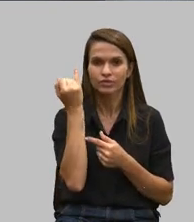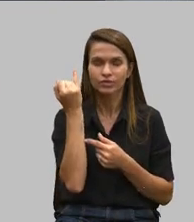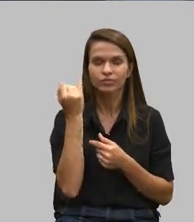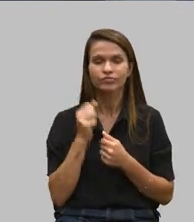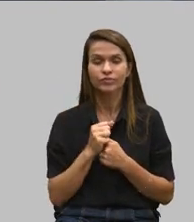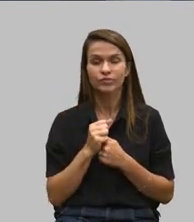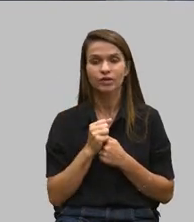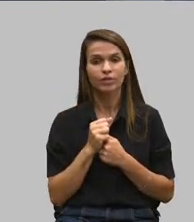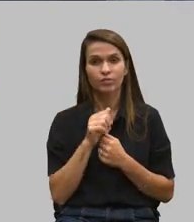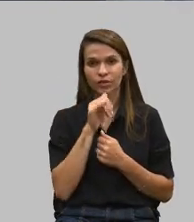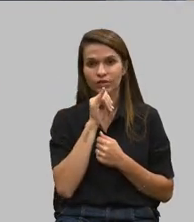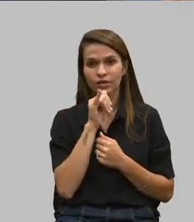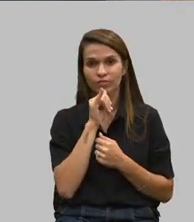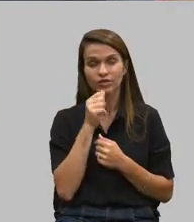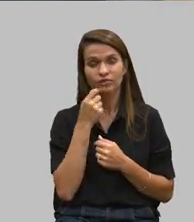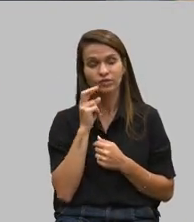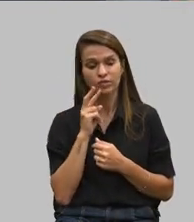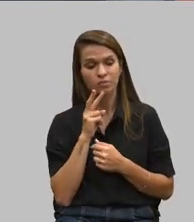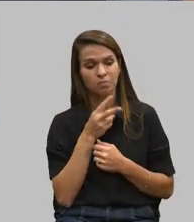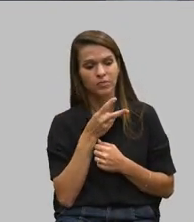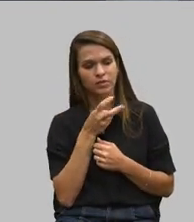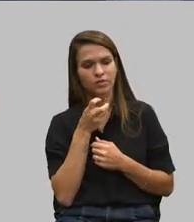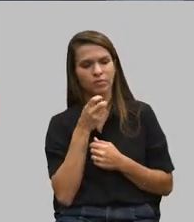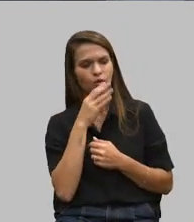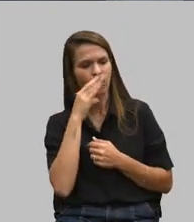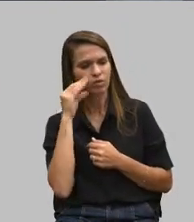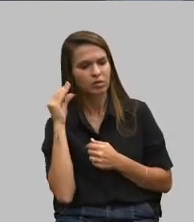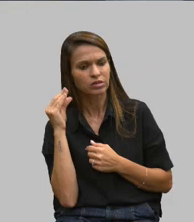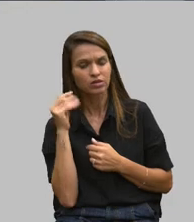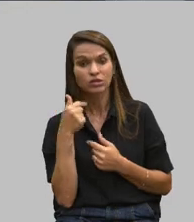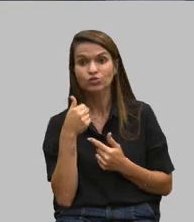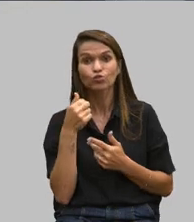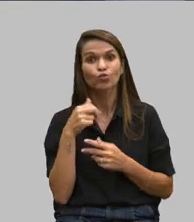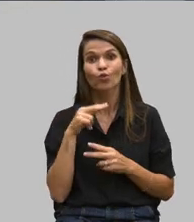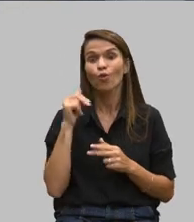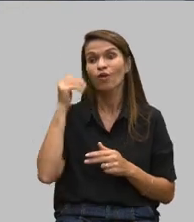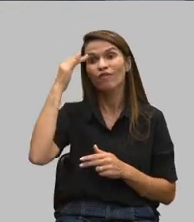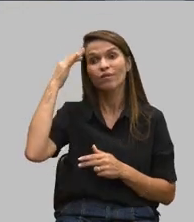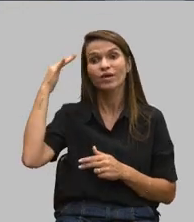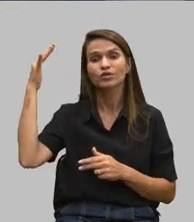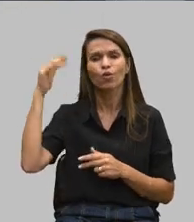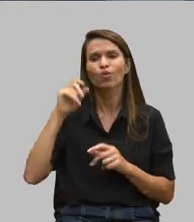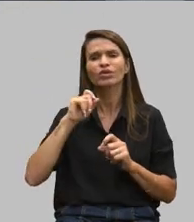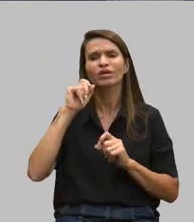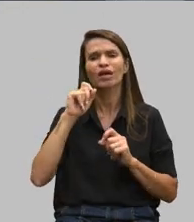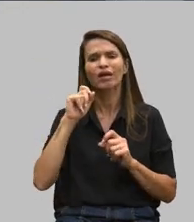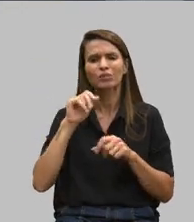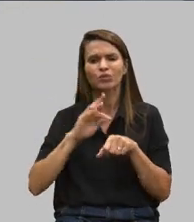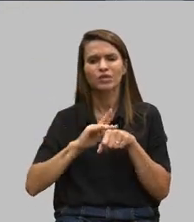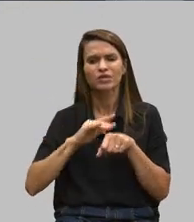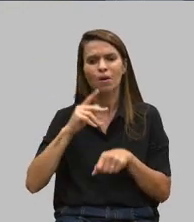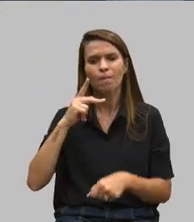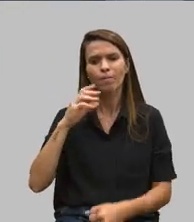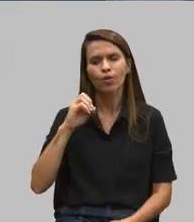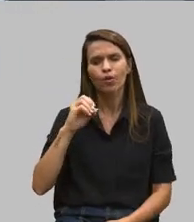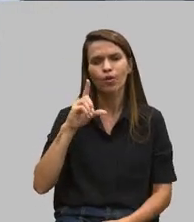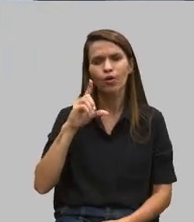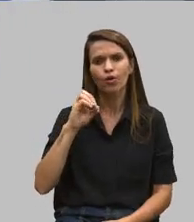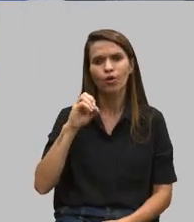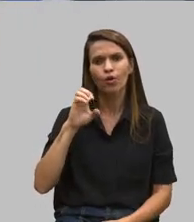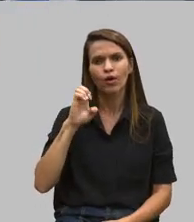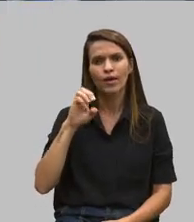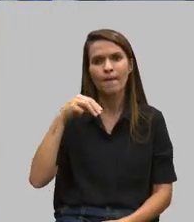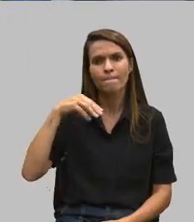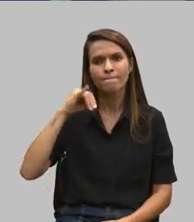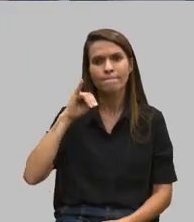pergun se vocês olharem né um adolescente não imaginam o que que é uma poliomelite né eles nunca viram isso eles não viram